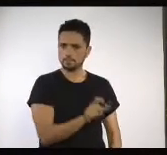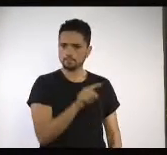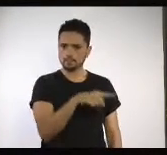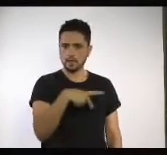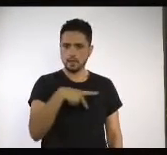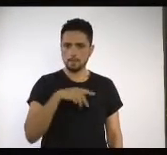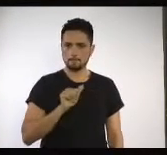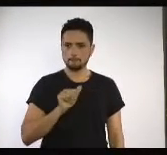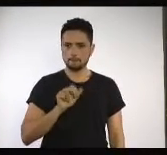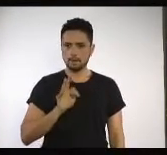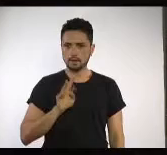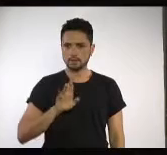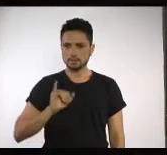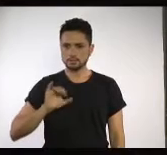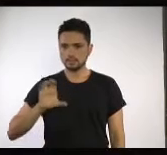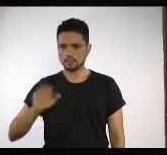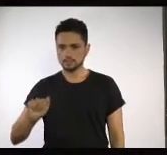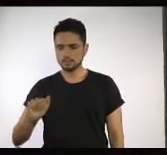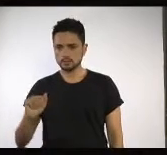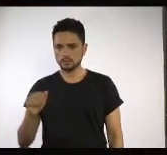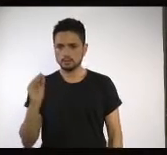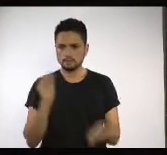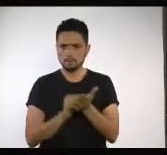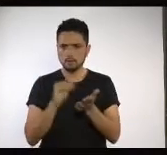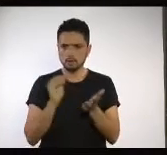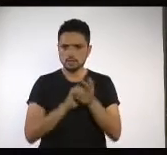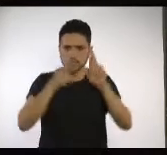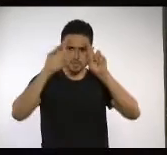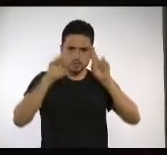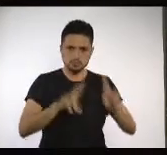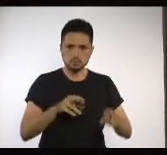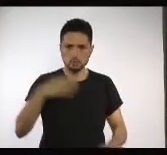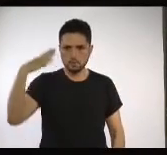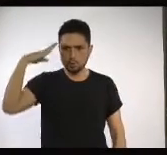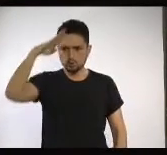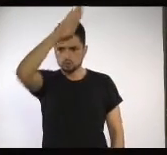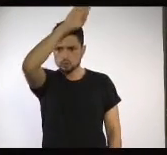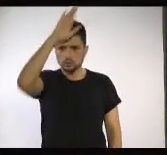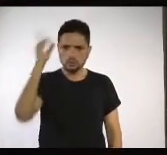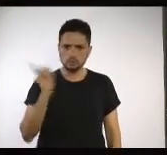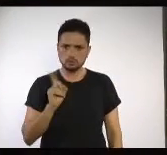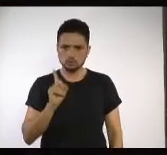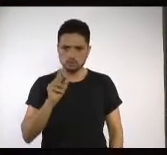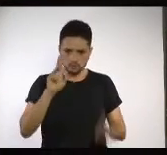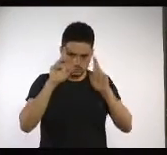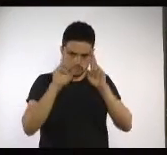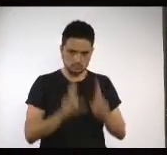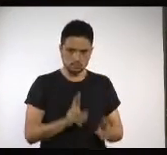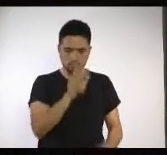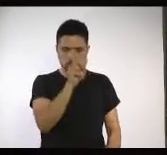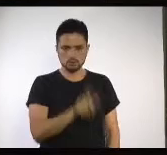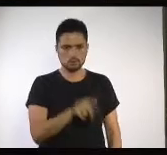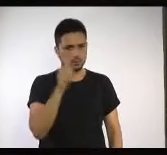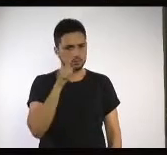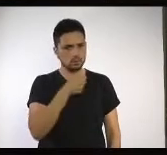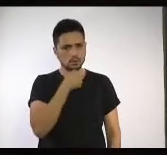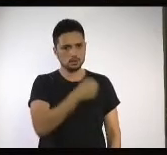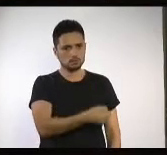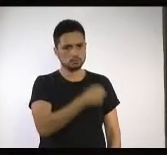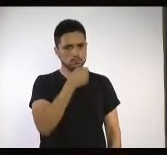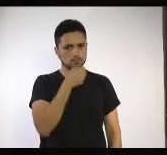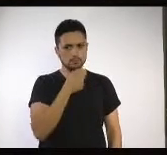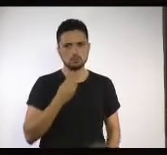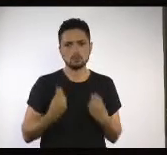todas. Ninguém que tem respeito pela democracia, ninguém que tem respeito e compromisso com o Estado democrático de